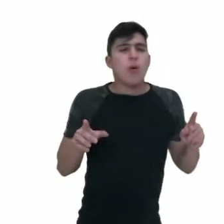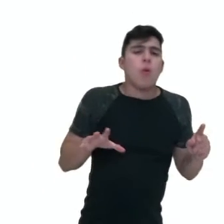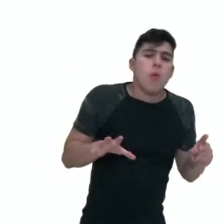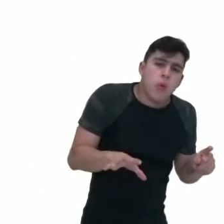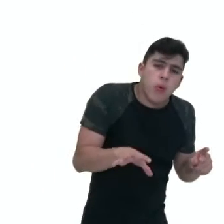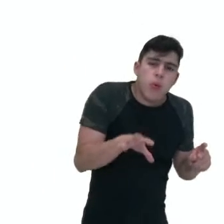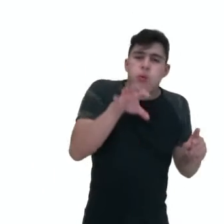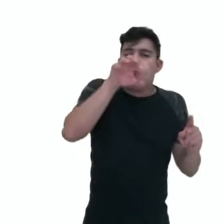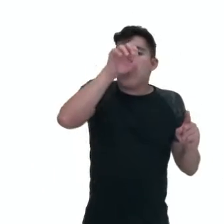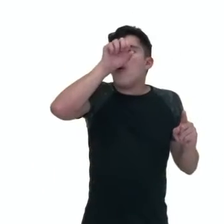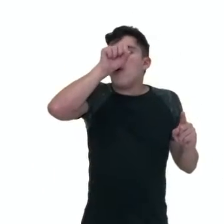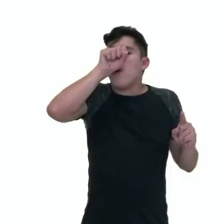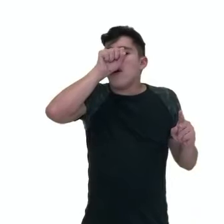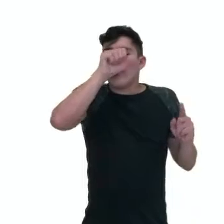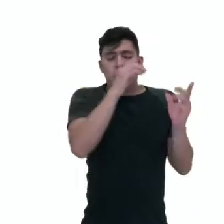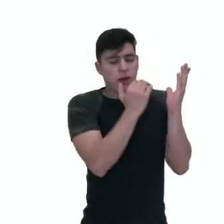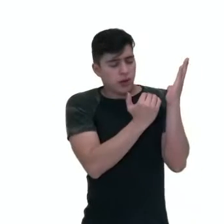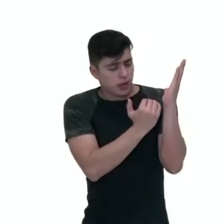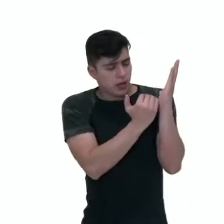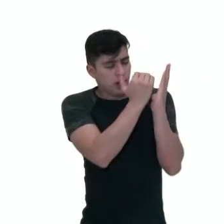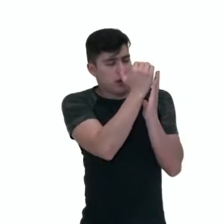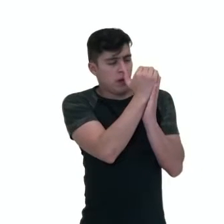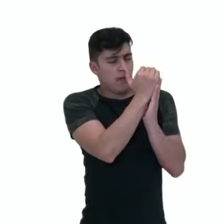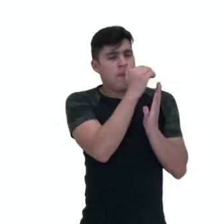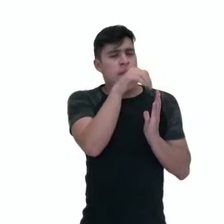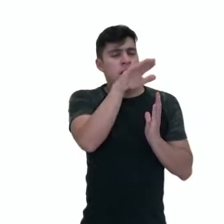em concentração superior a